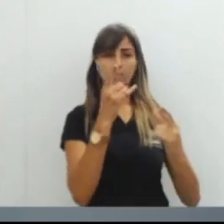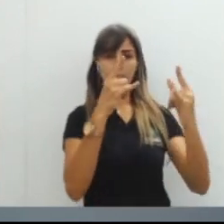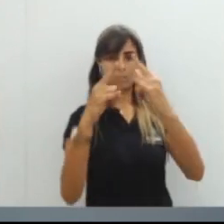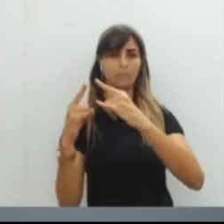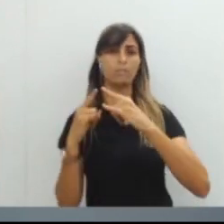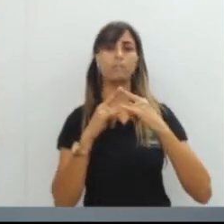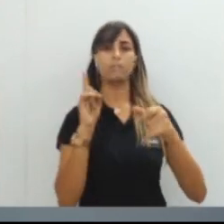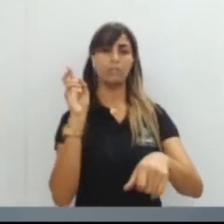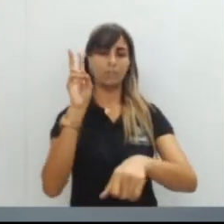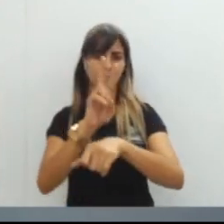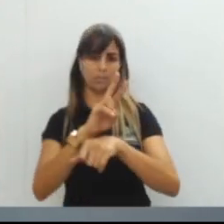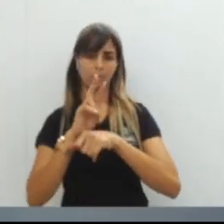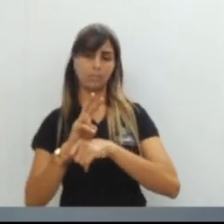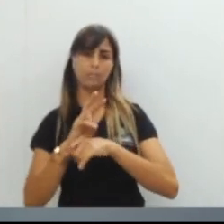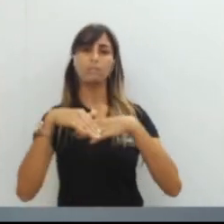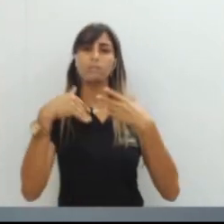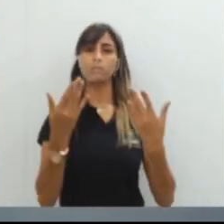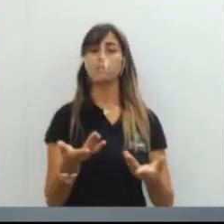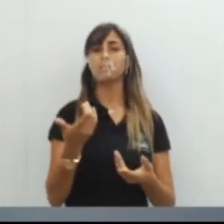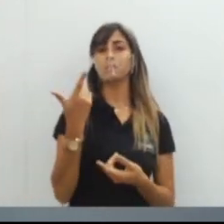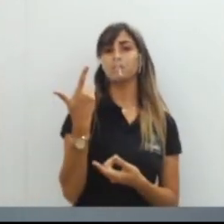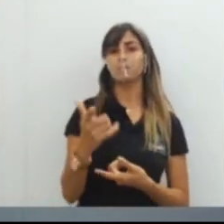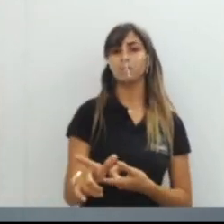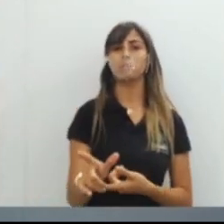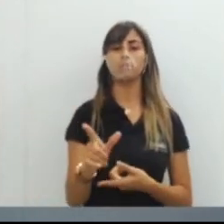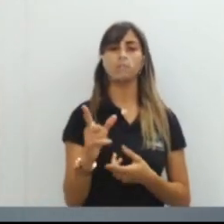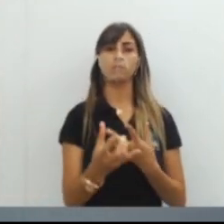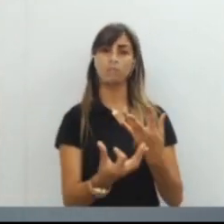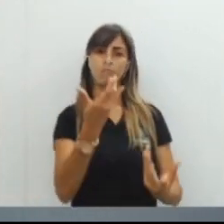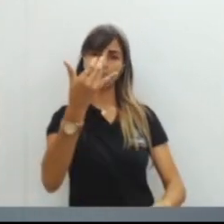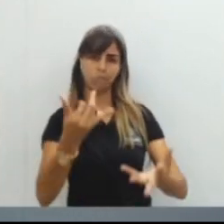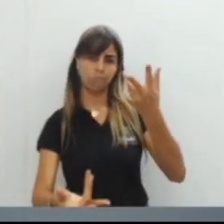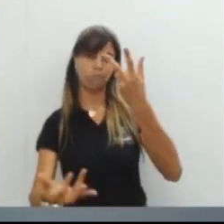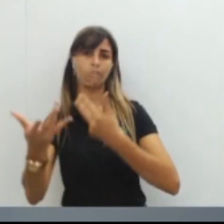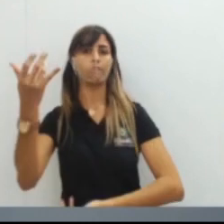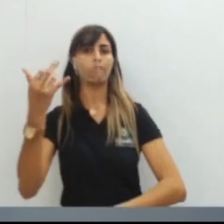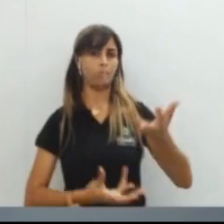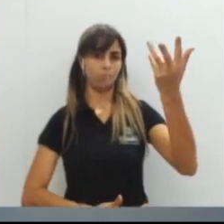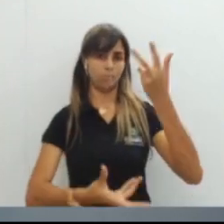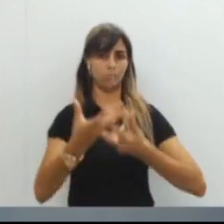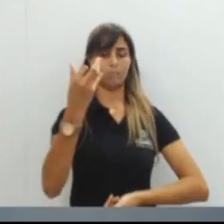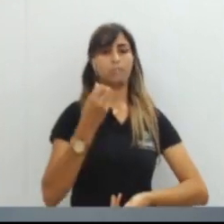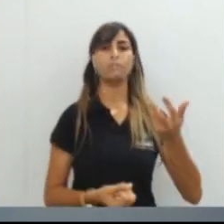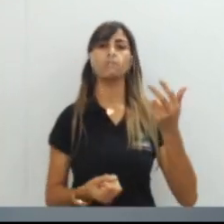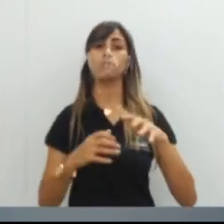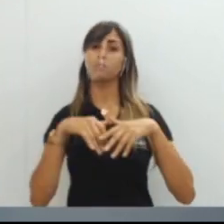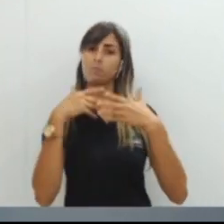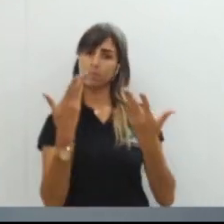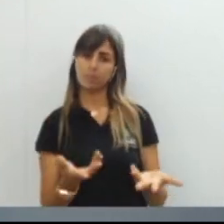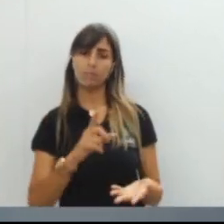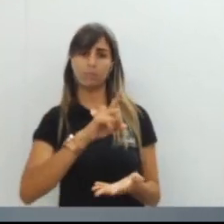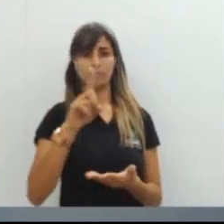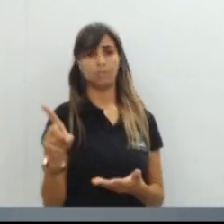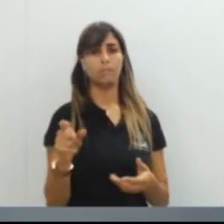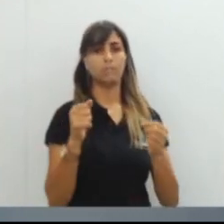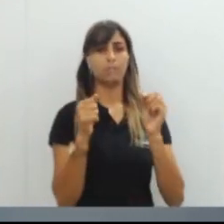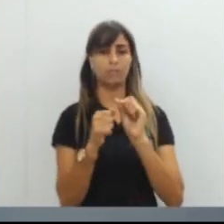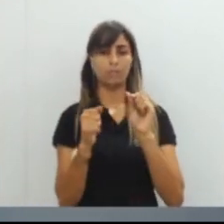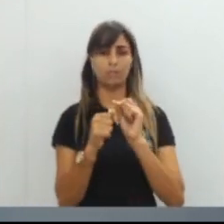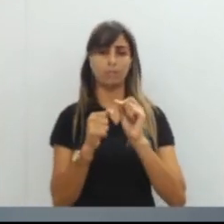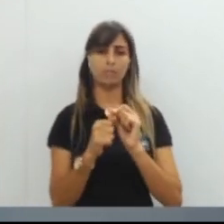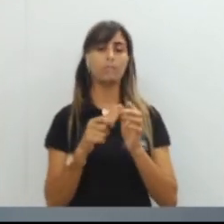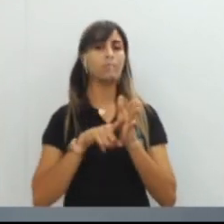de proteção integral, será que tem alguma que está sendo queimada lá no Pantanal, né? Então, é isso que eu quero que vocês façam, que